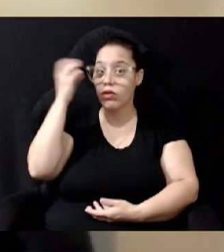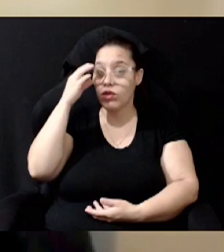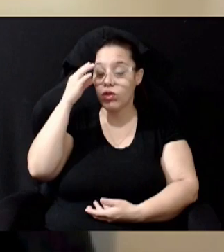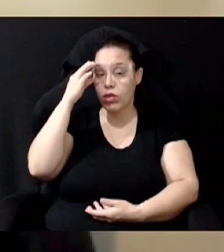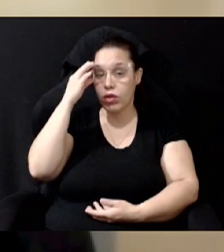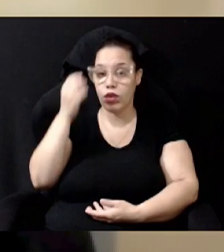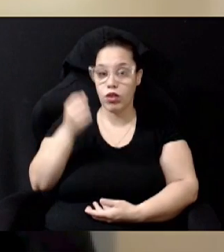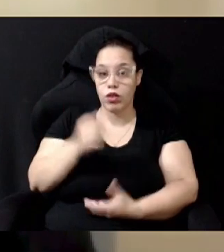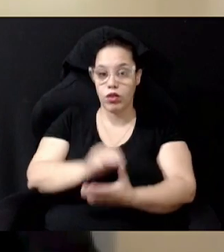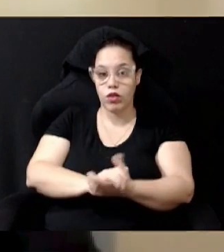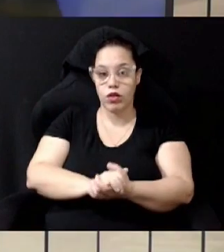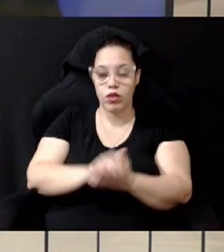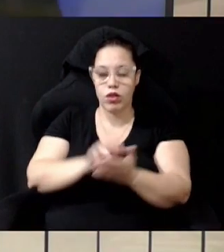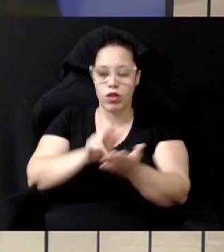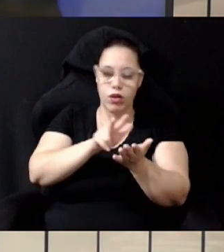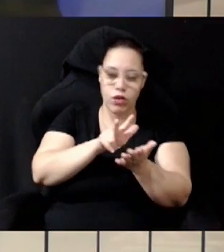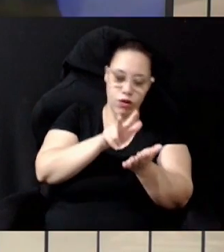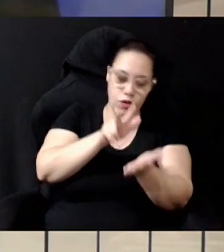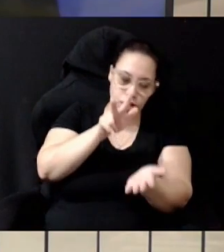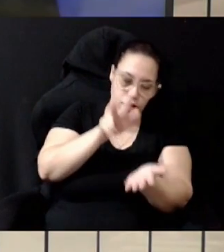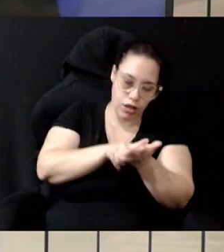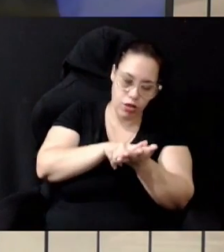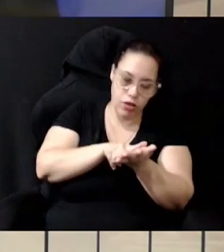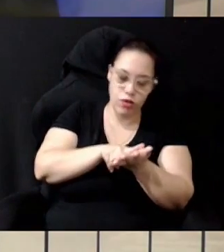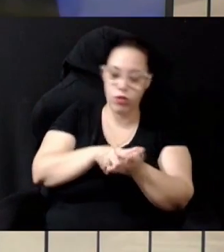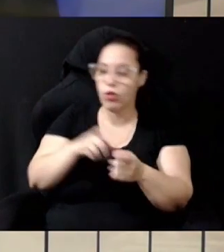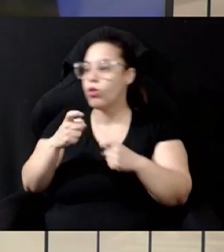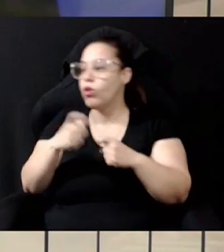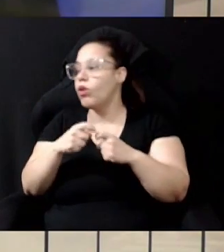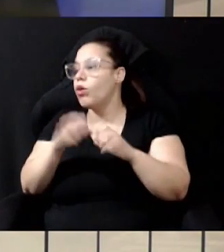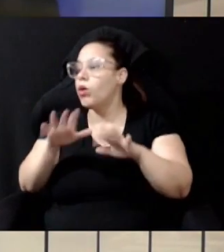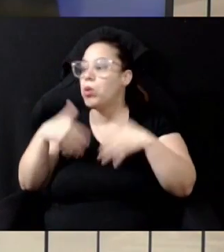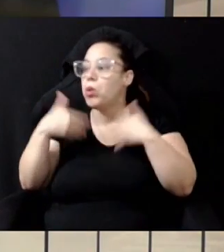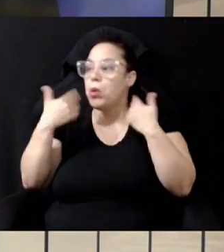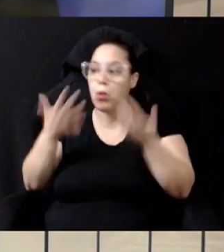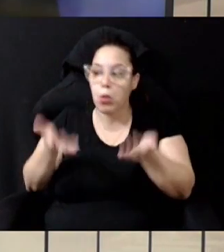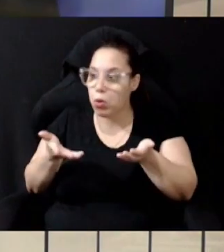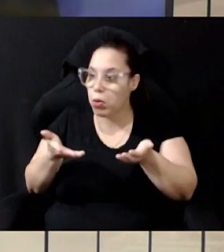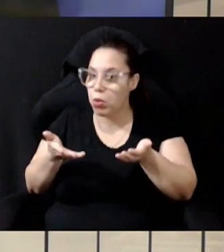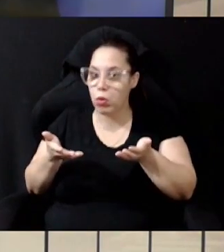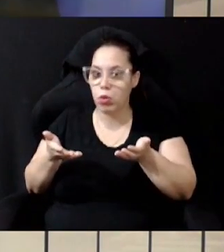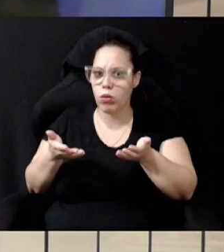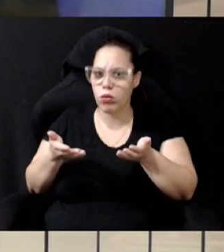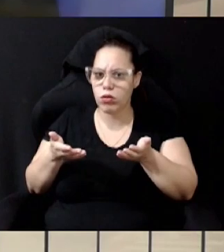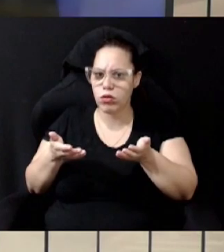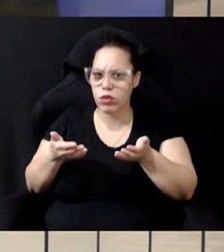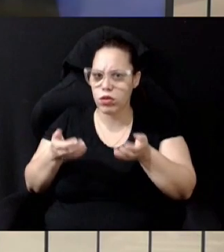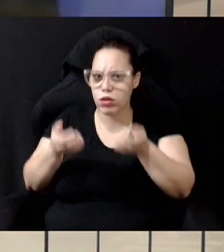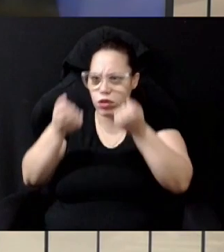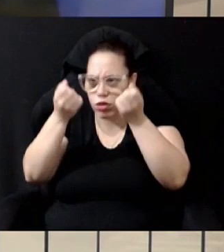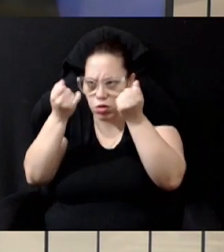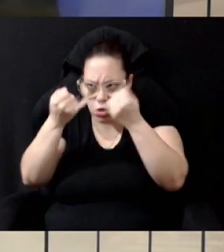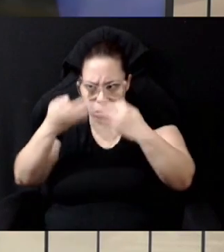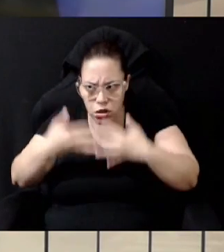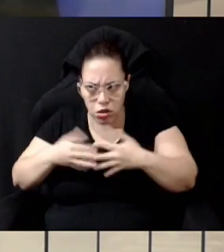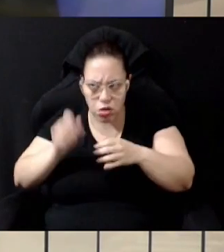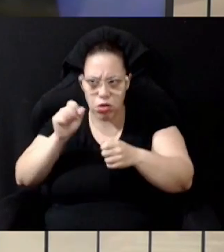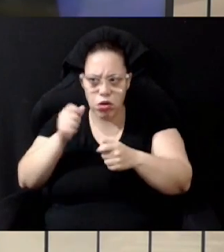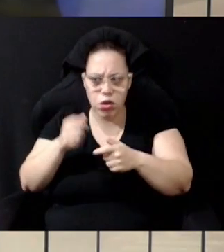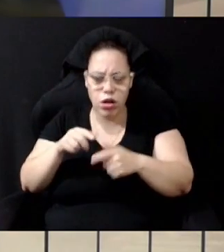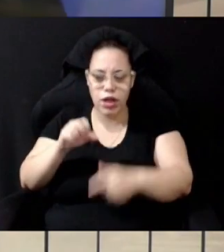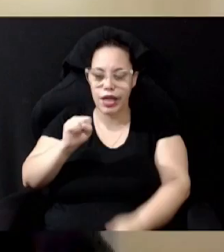repouso. Doutor, e por que isso acontece? Existe uma explicação, uma causa para essa síndrome?